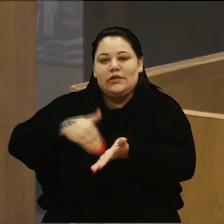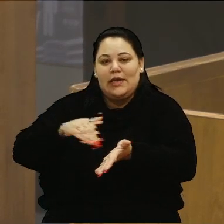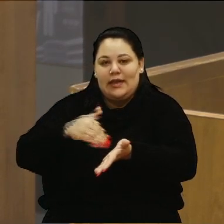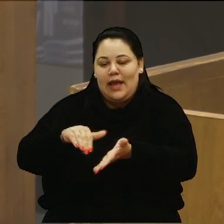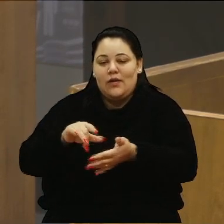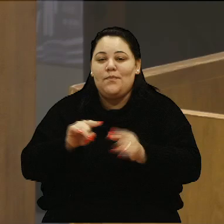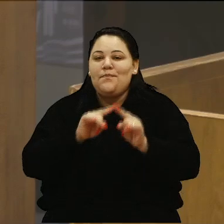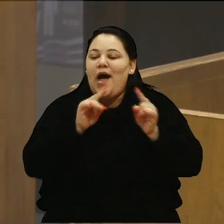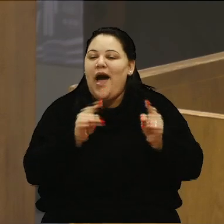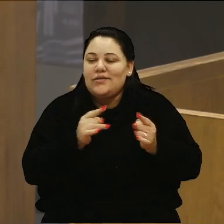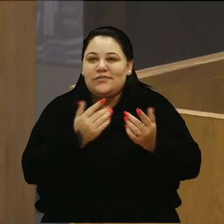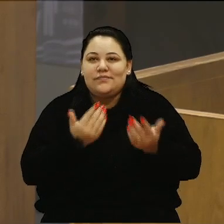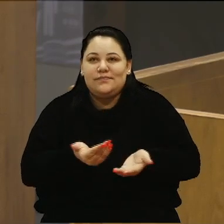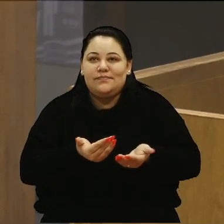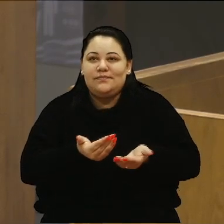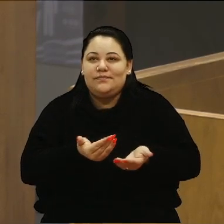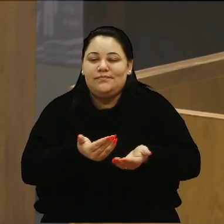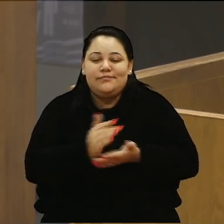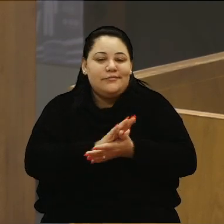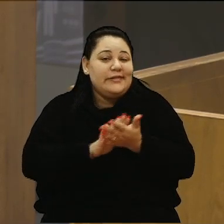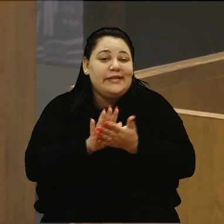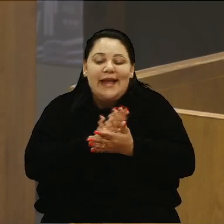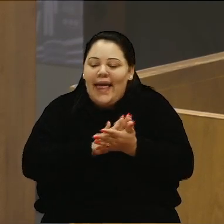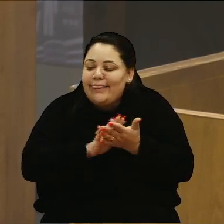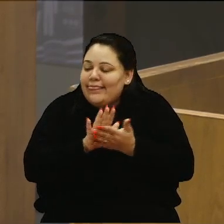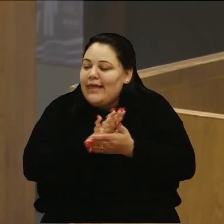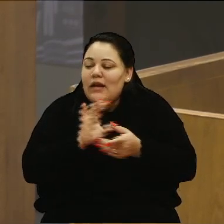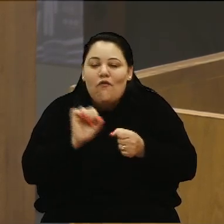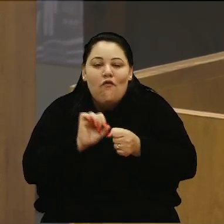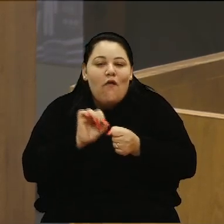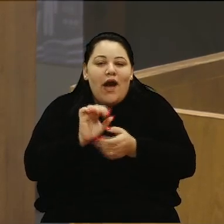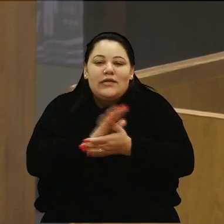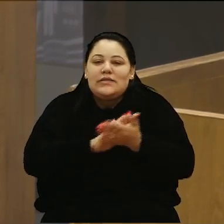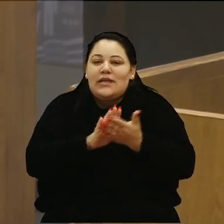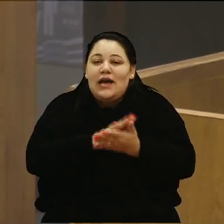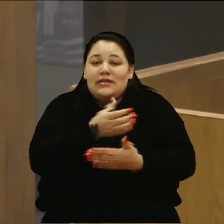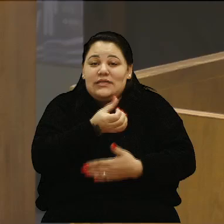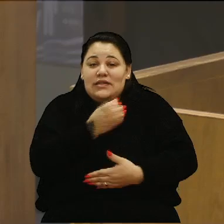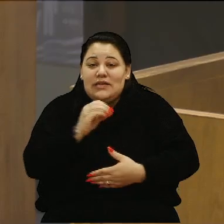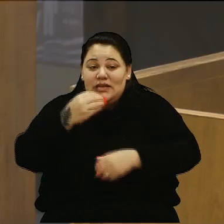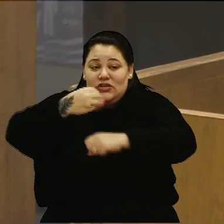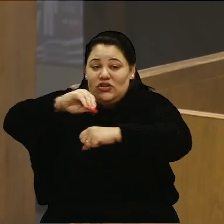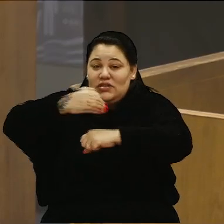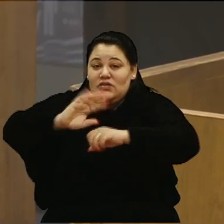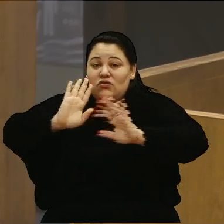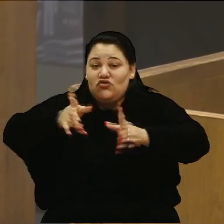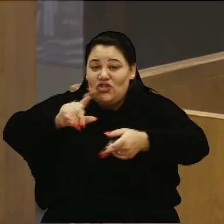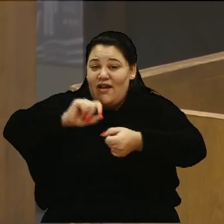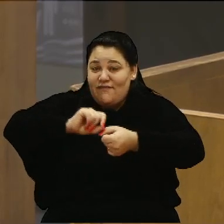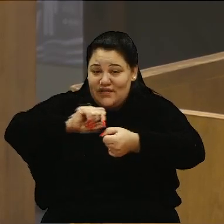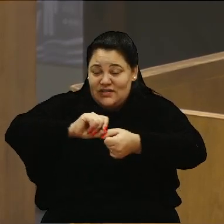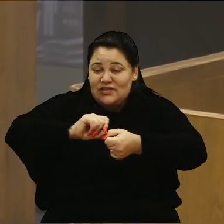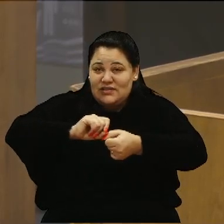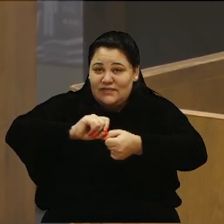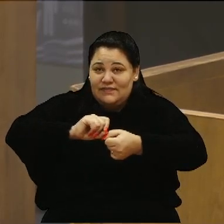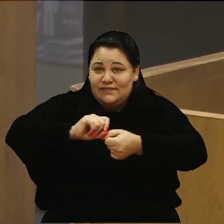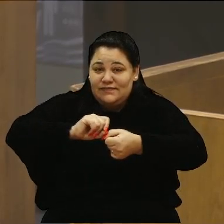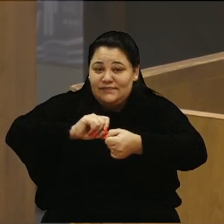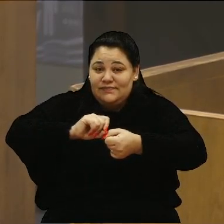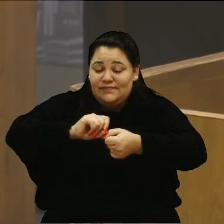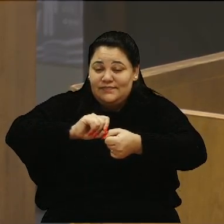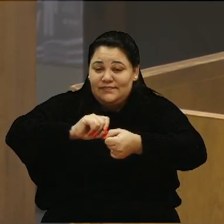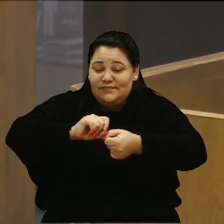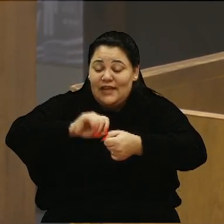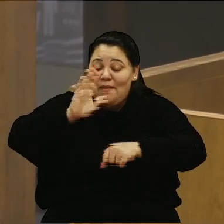nada vem sendo feito. Das 60 indicações que eu fiz, e a mais